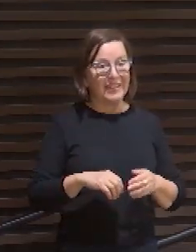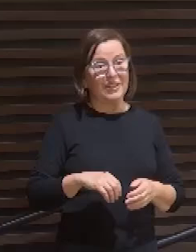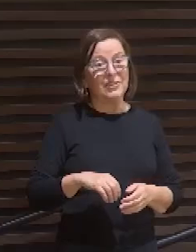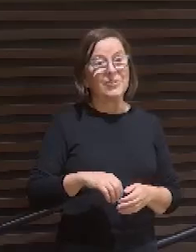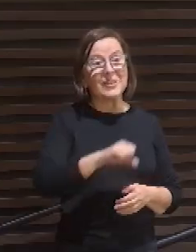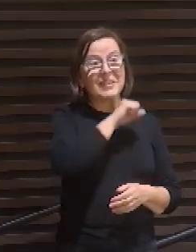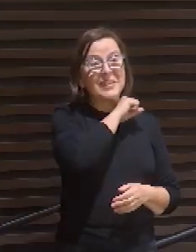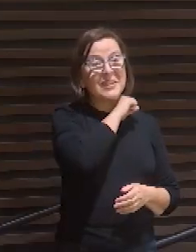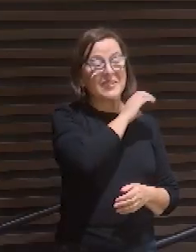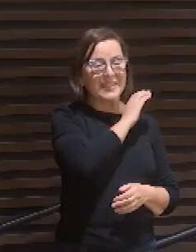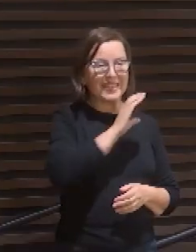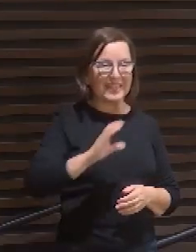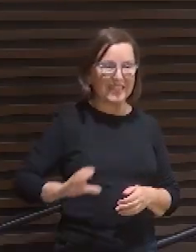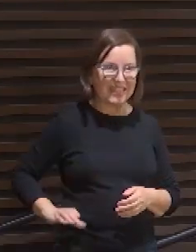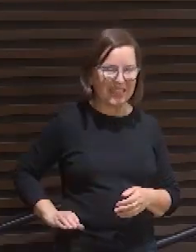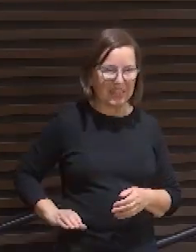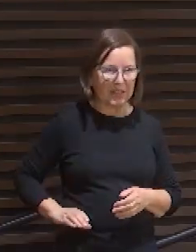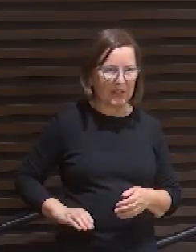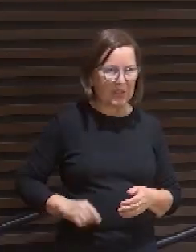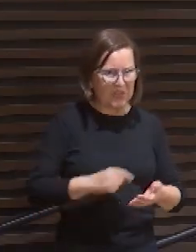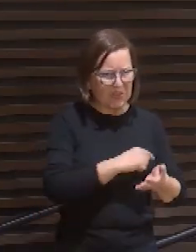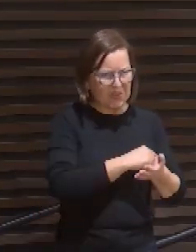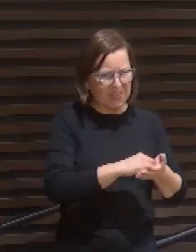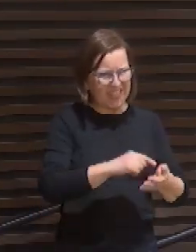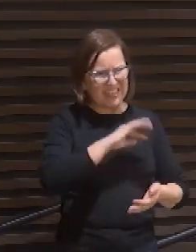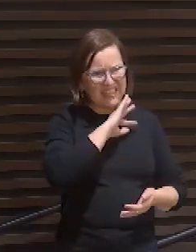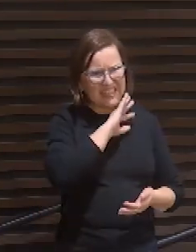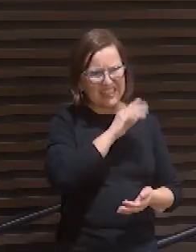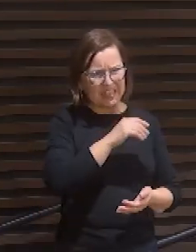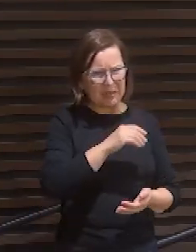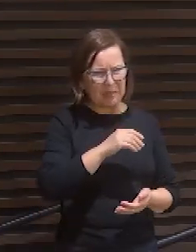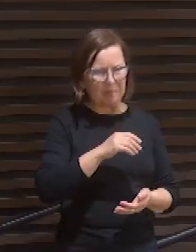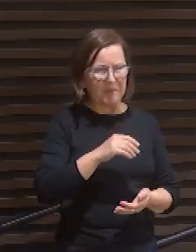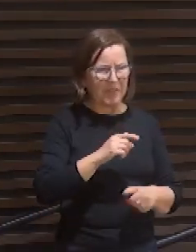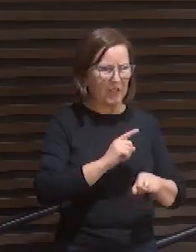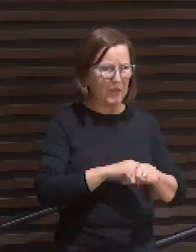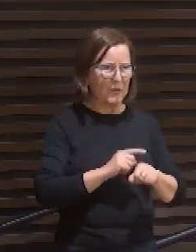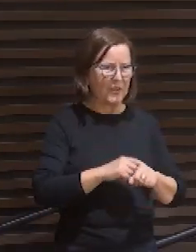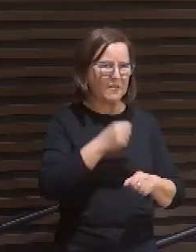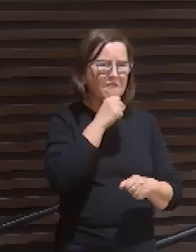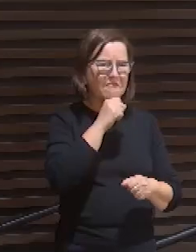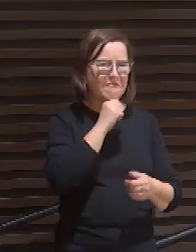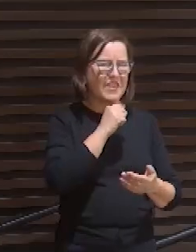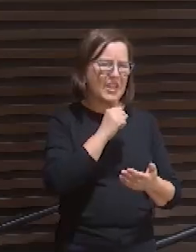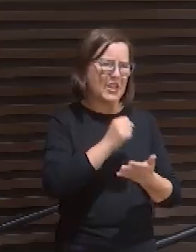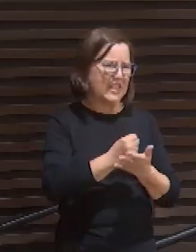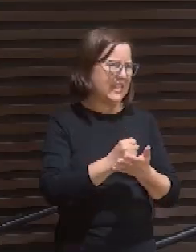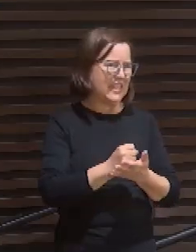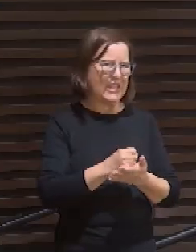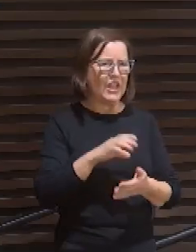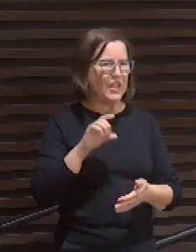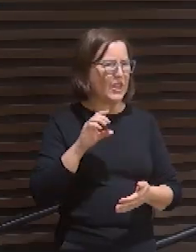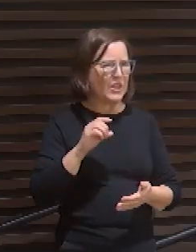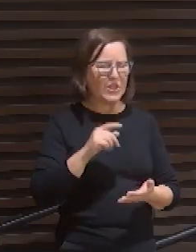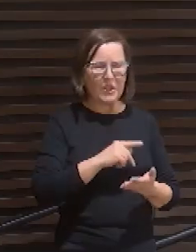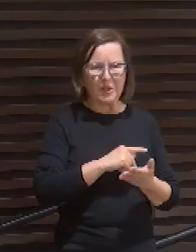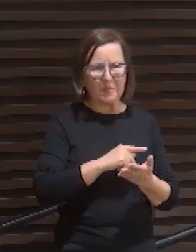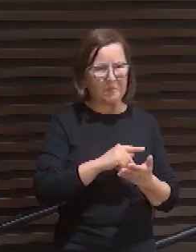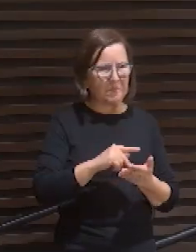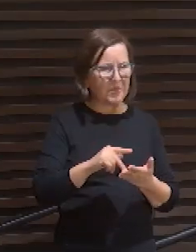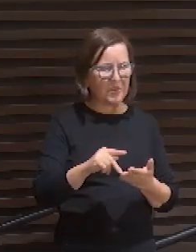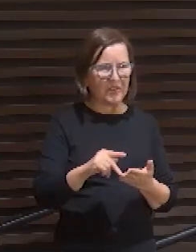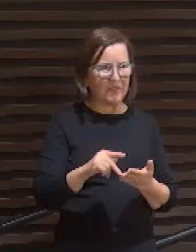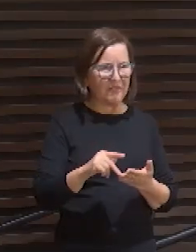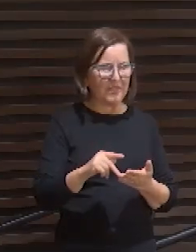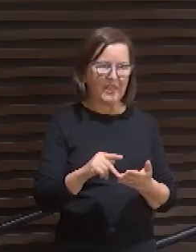O sangue de animais no sistema do Antigo Testamento só podiam purificar externamente, removendo